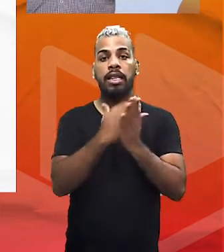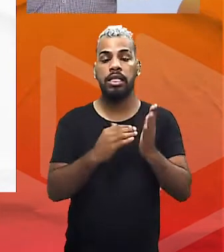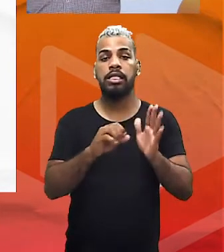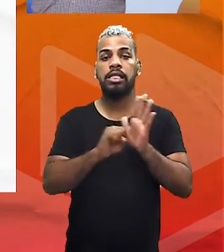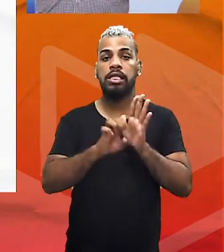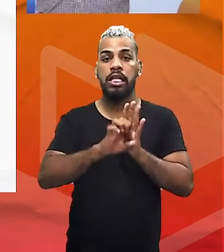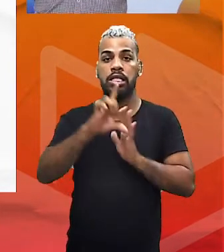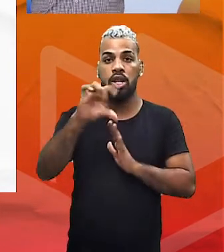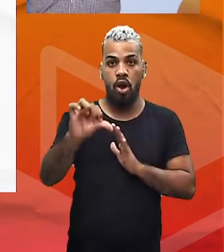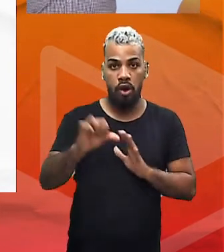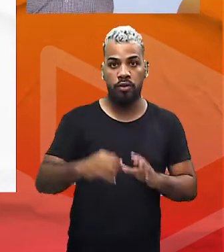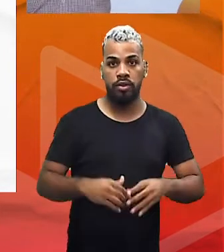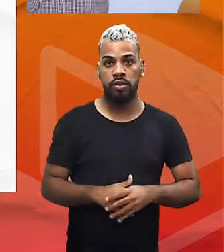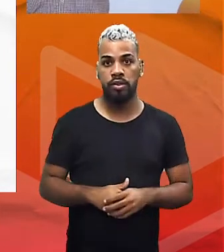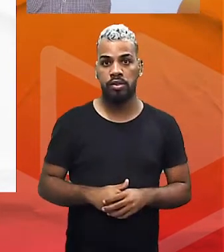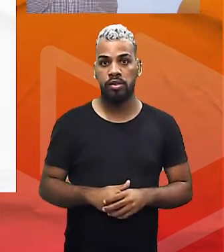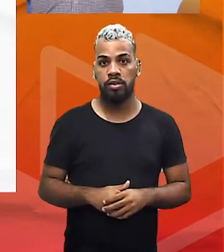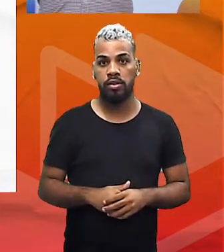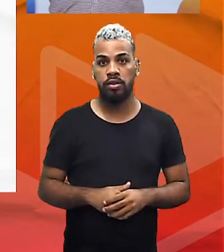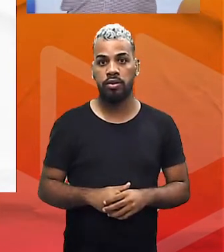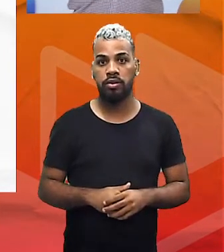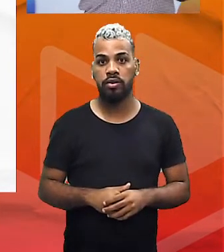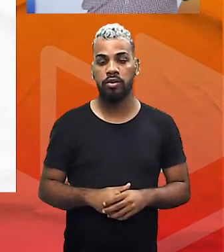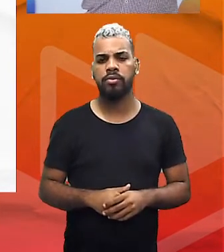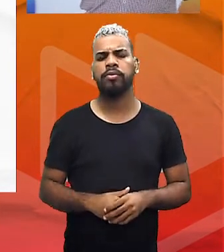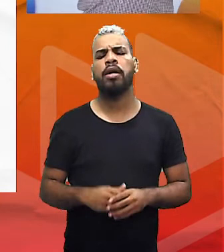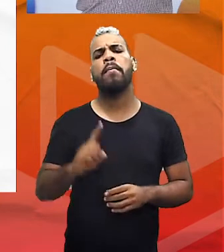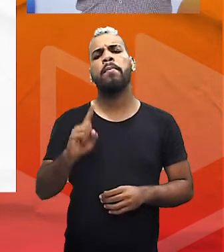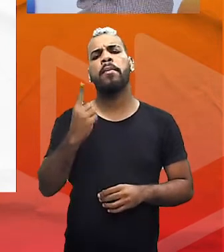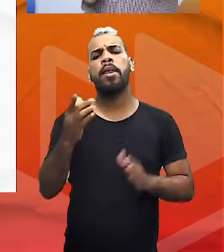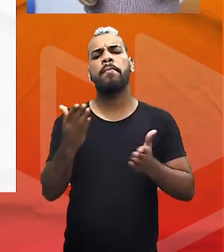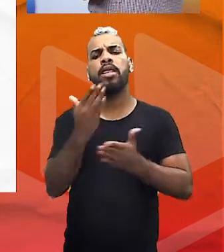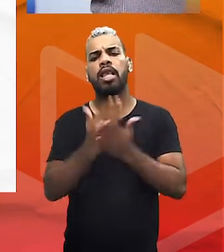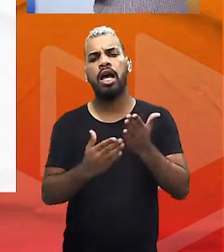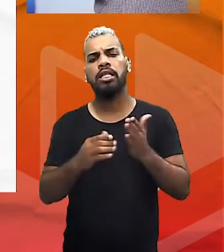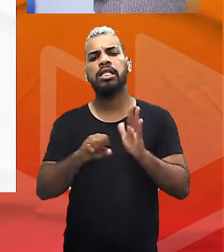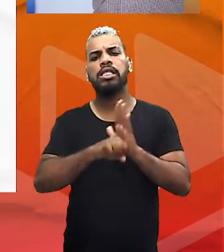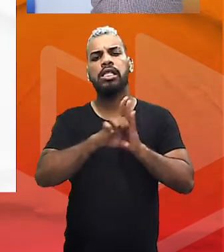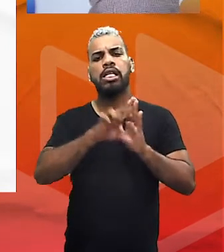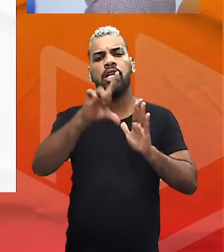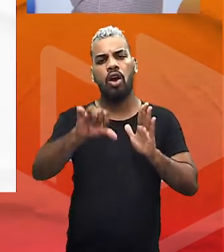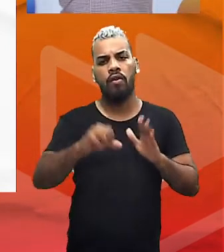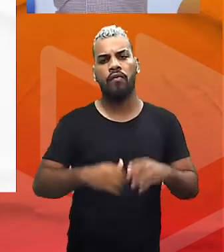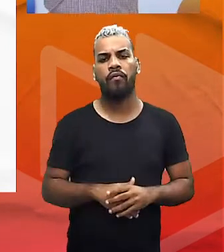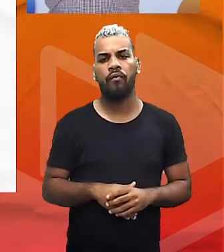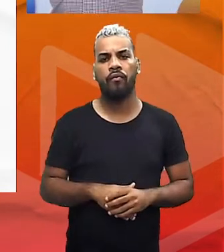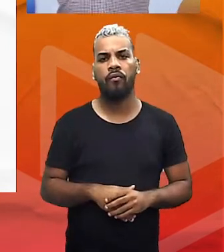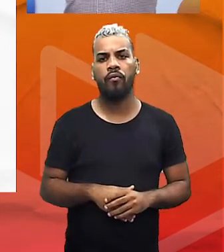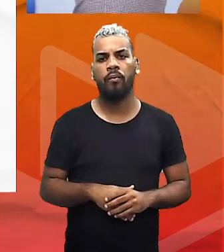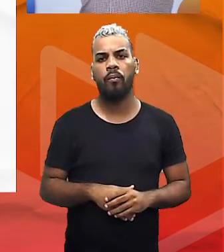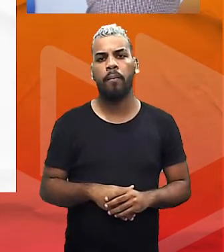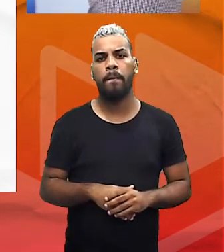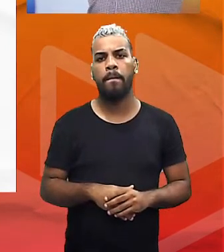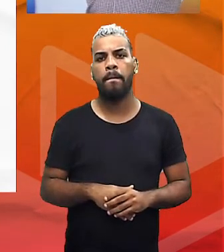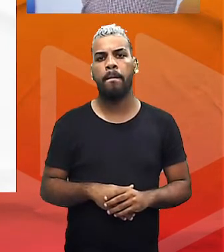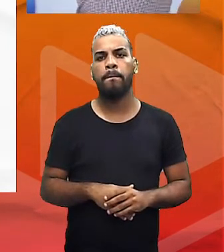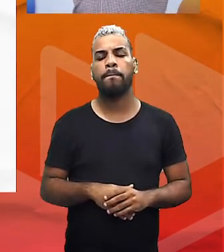XIX, tá bom? Predominou na primeira metade do século XIX. Mas Alencar tem nos